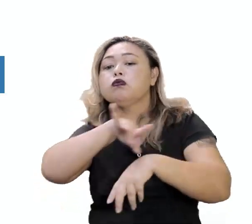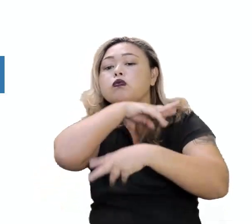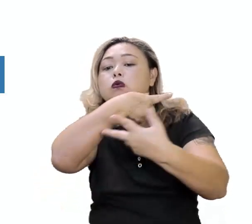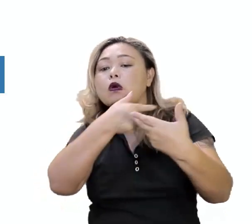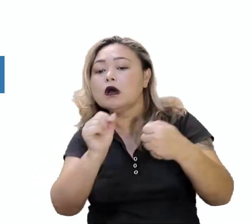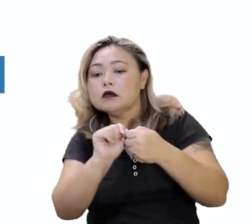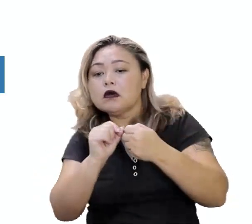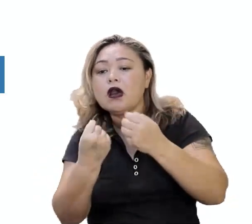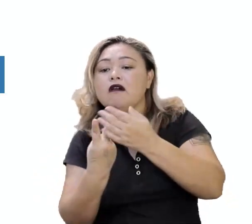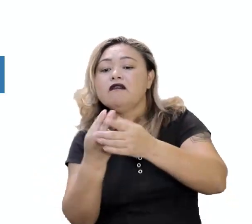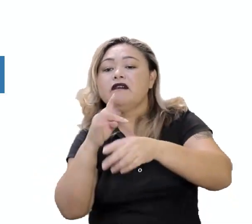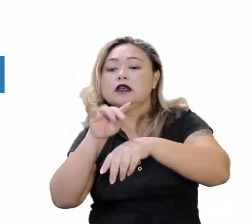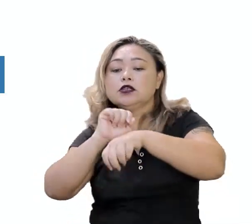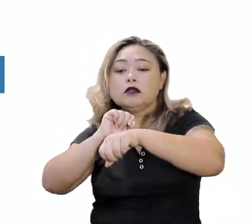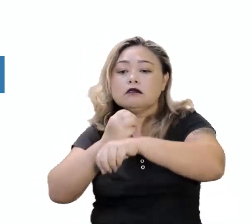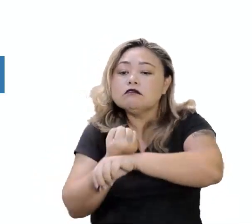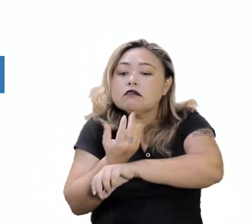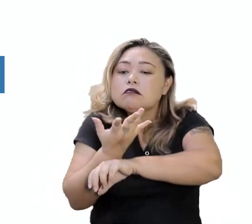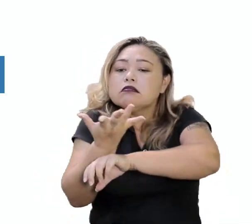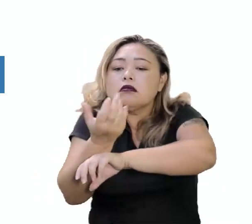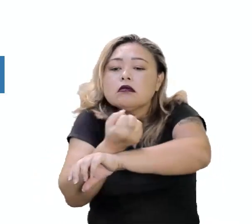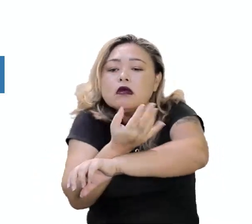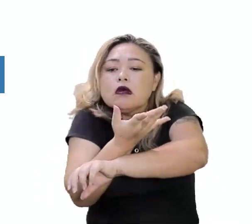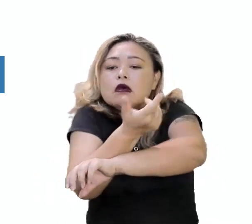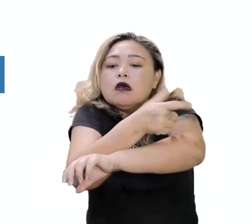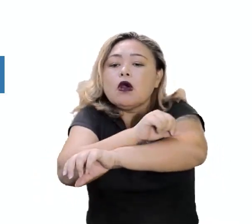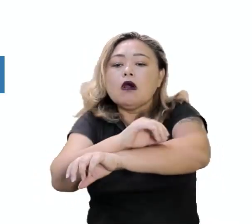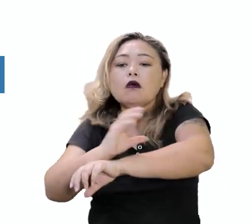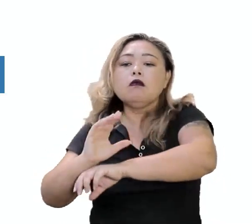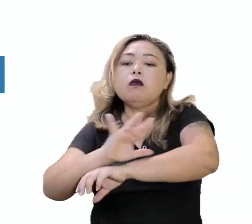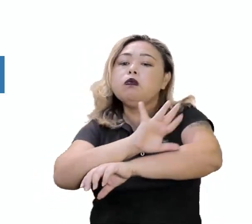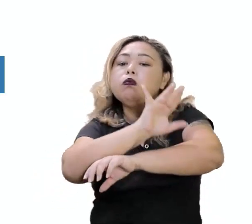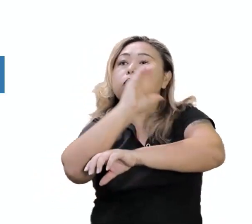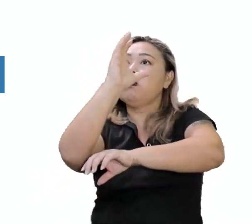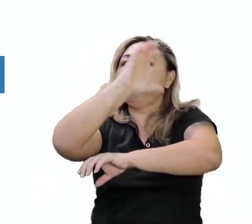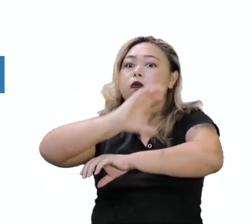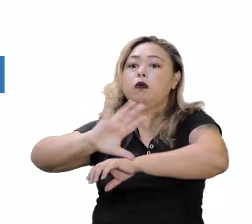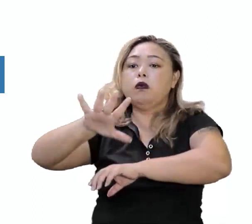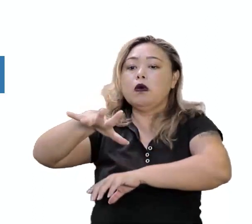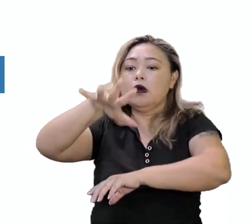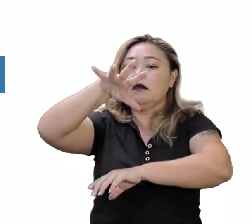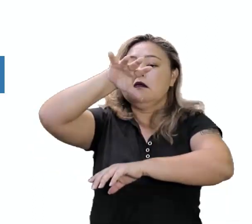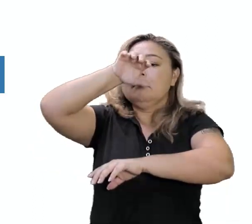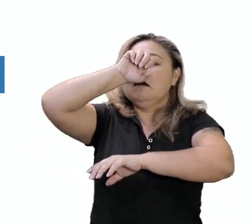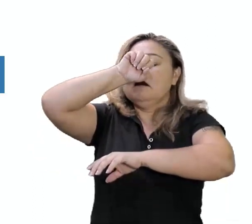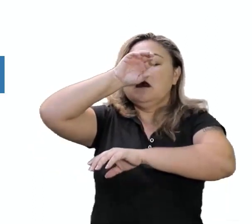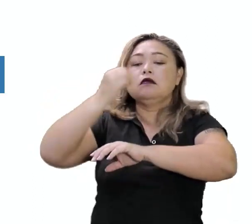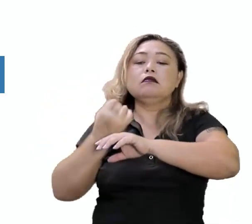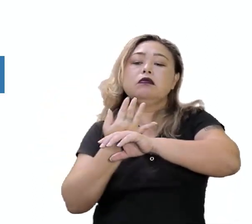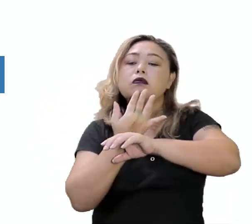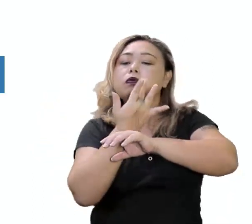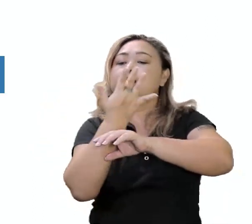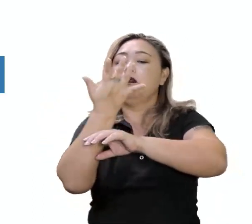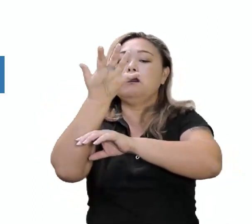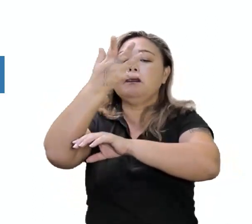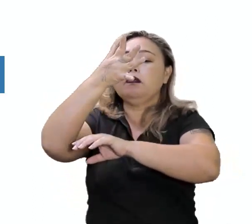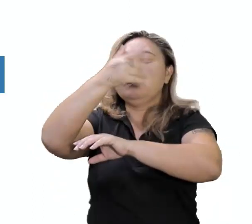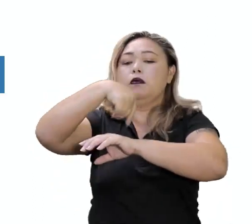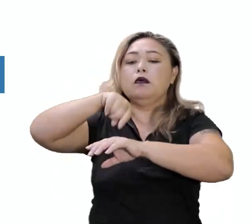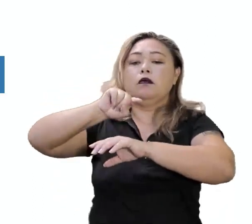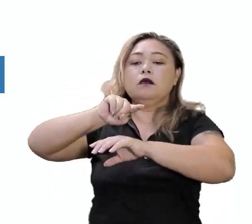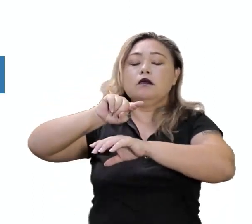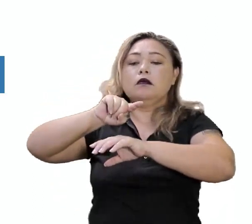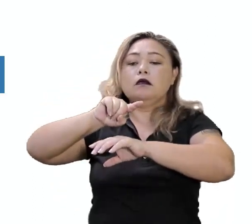vegetais vão estar disponibilizando para o ambiente, como gás carbônico, através da respiração, oxigênio, através